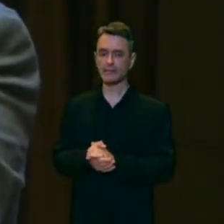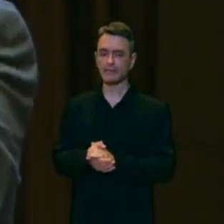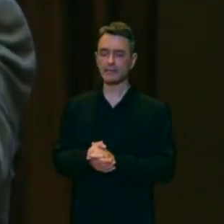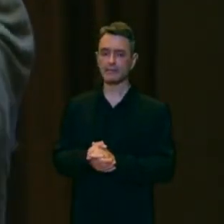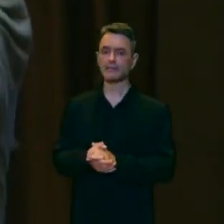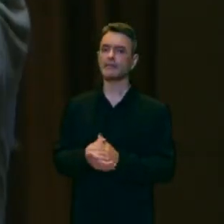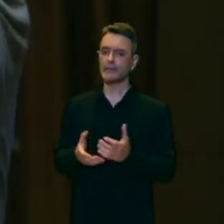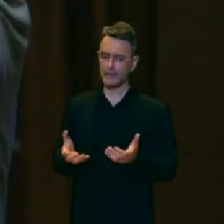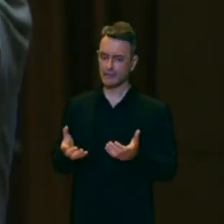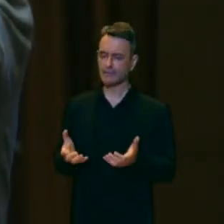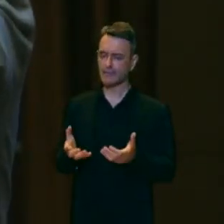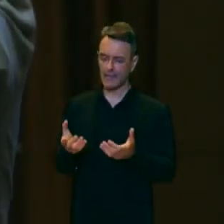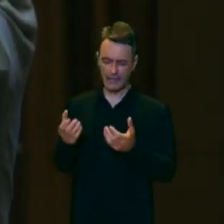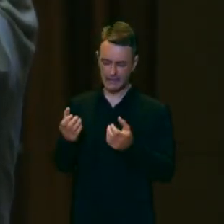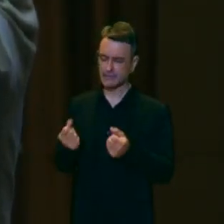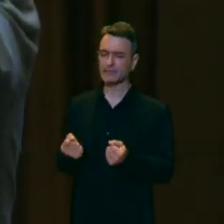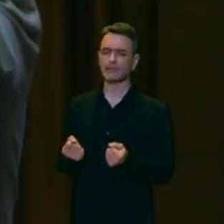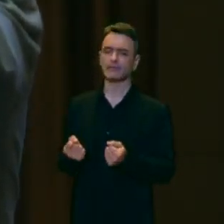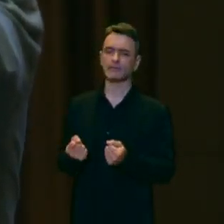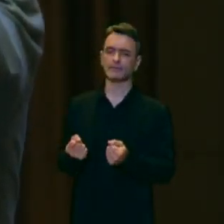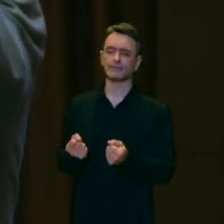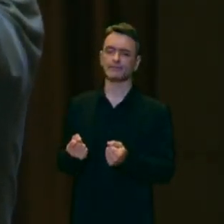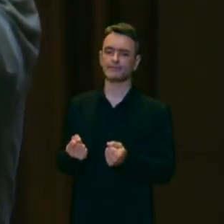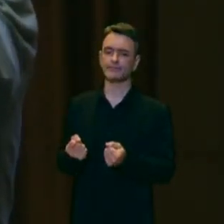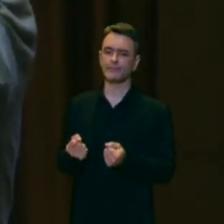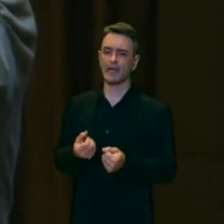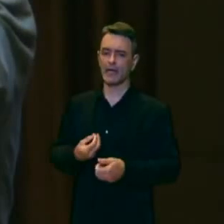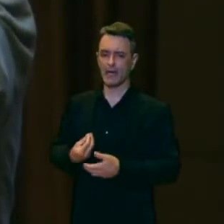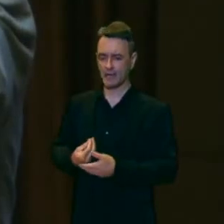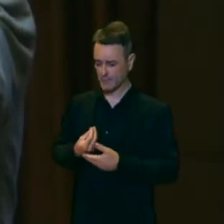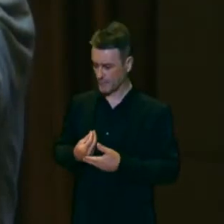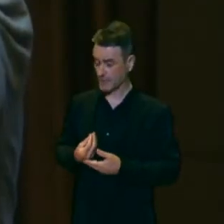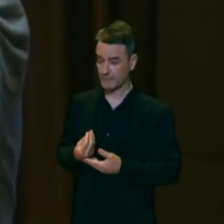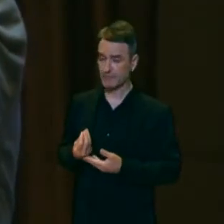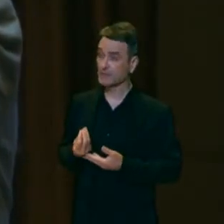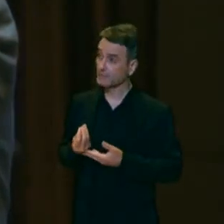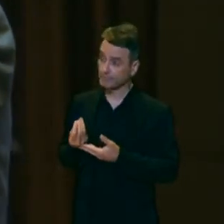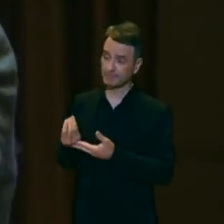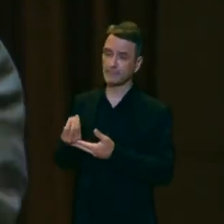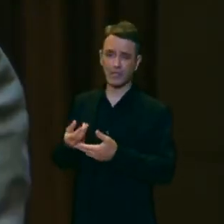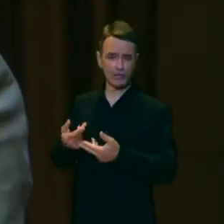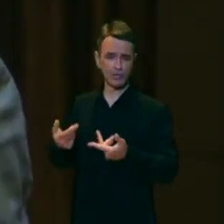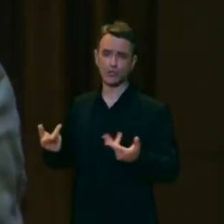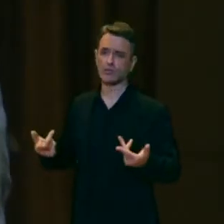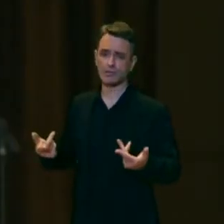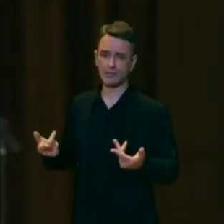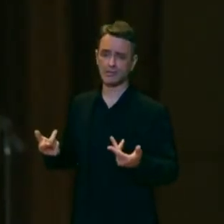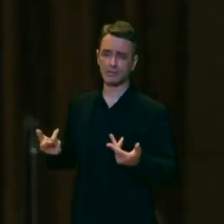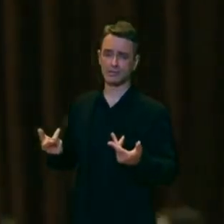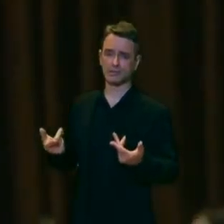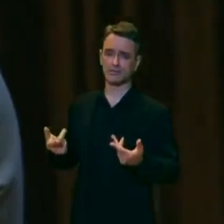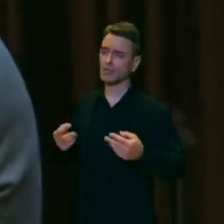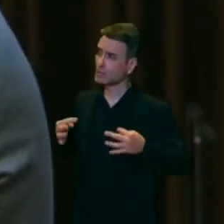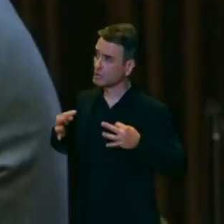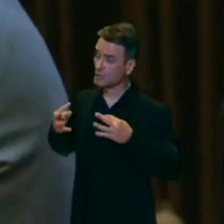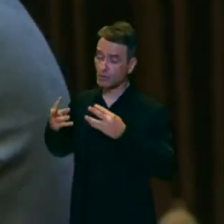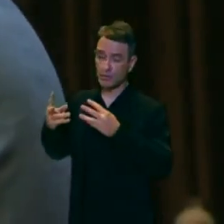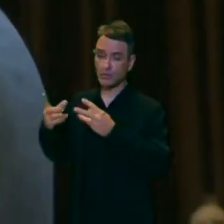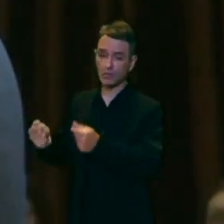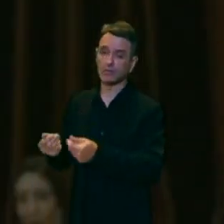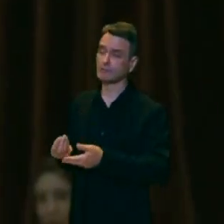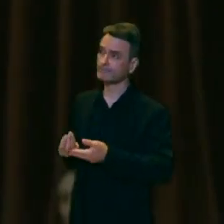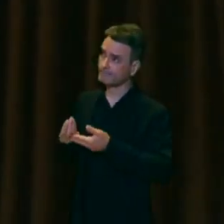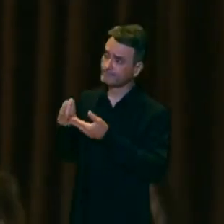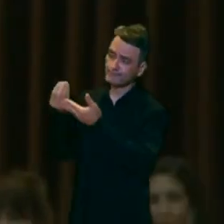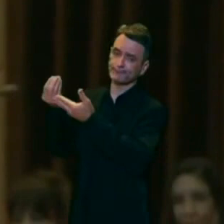definitivamente, eu entrego nas tuas mãos, não só essas coisas, mas a minha vida toda. A minha vida